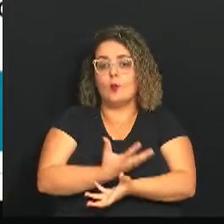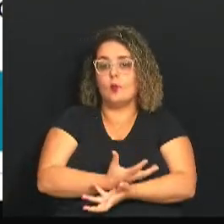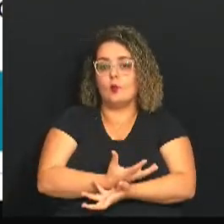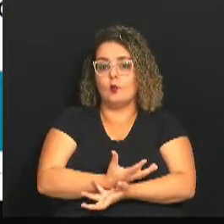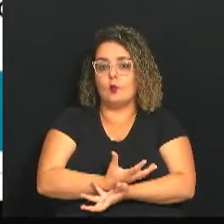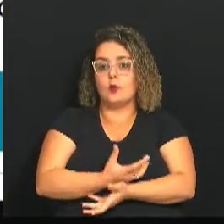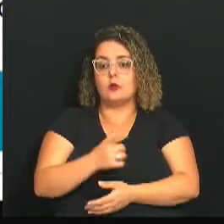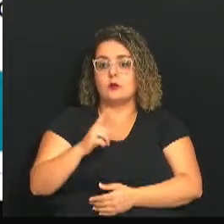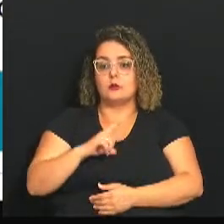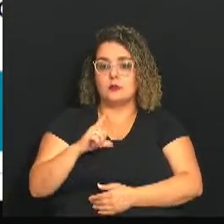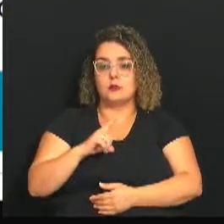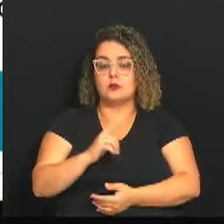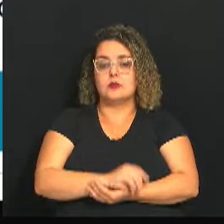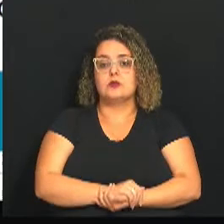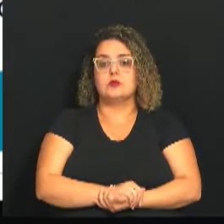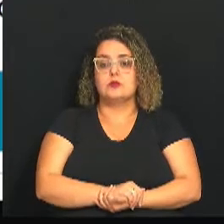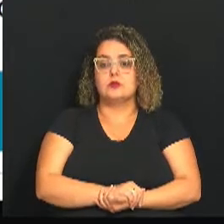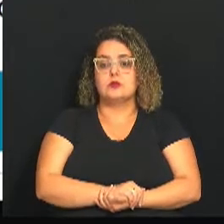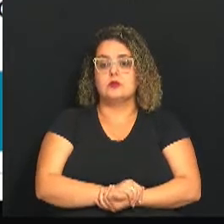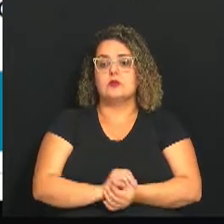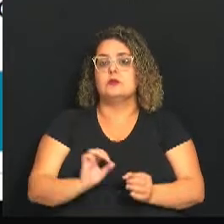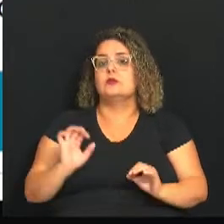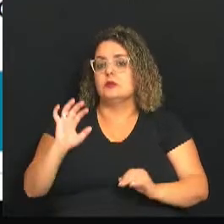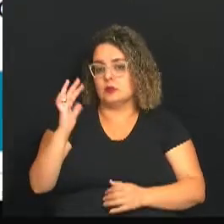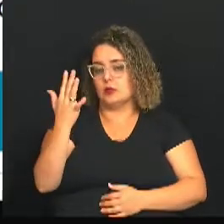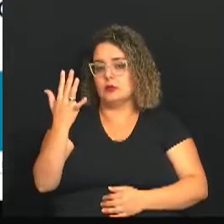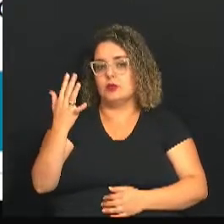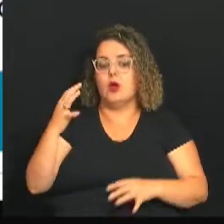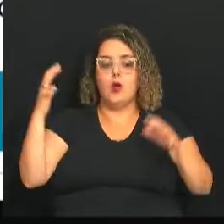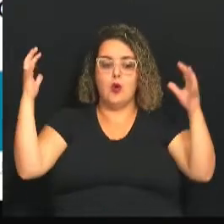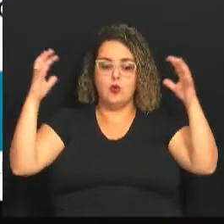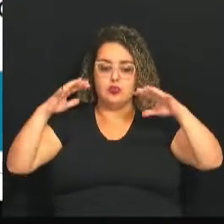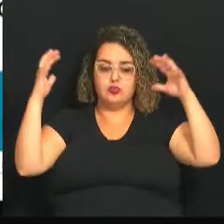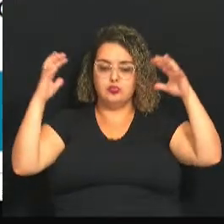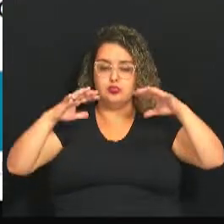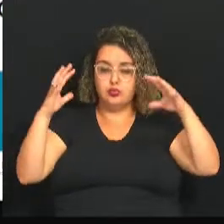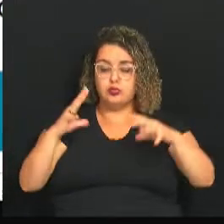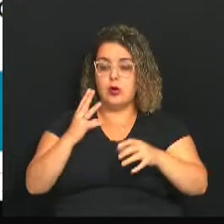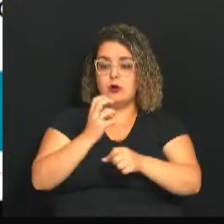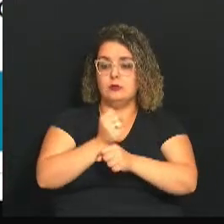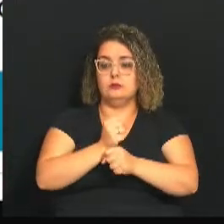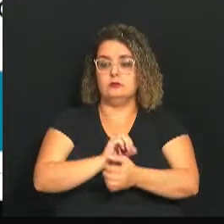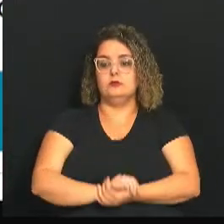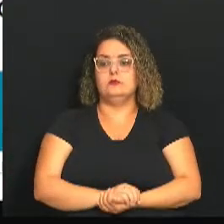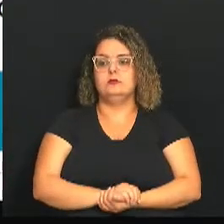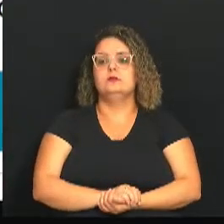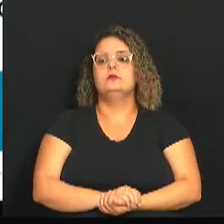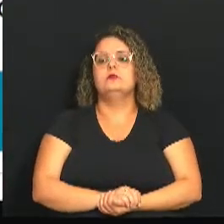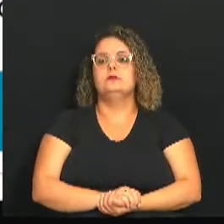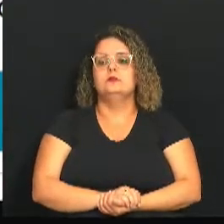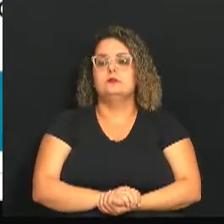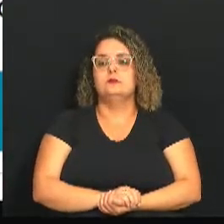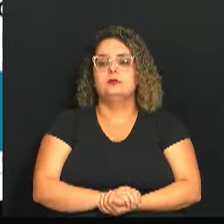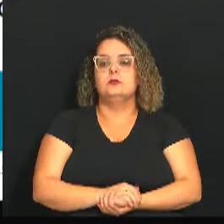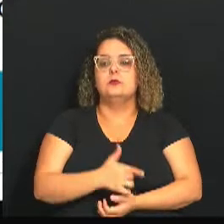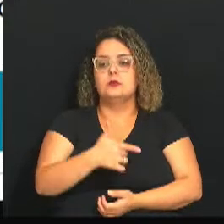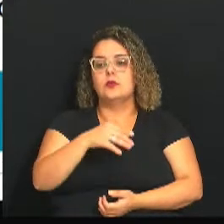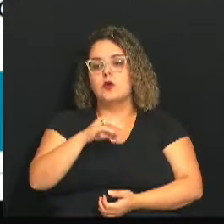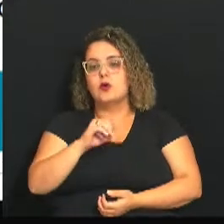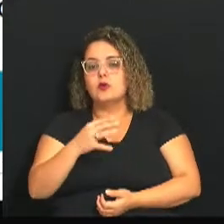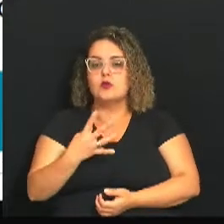tiveram eventos de chuva muito forte, né, como é o caso aqui de 2004,